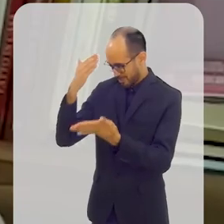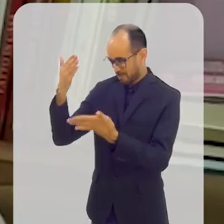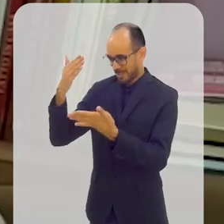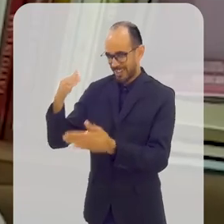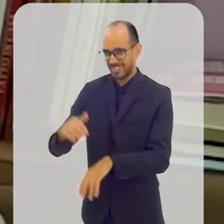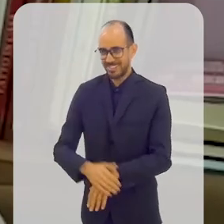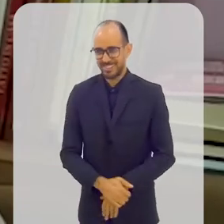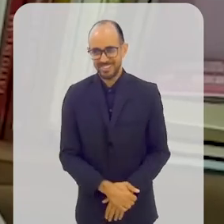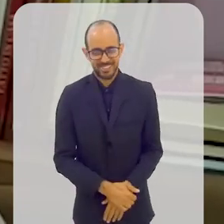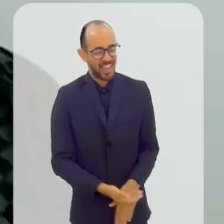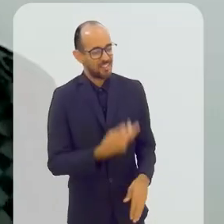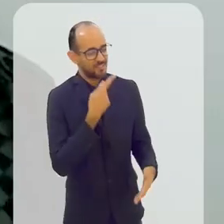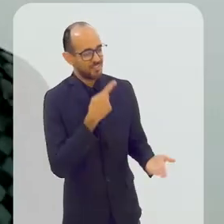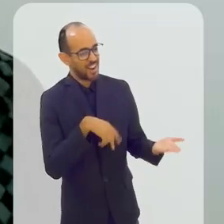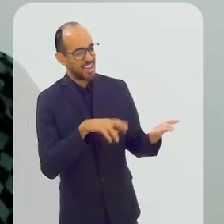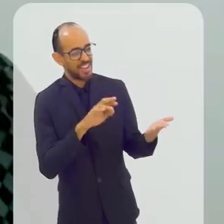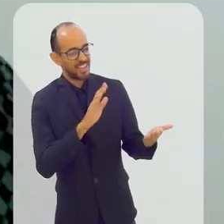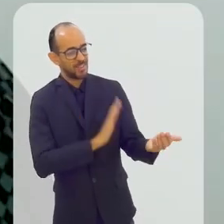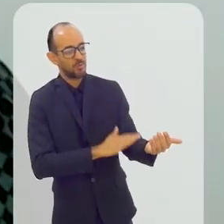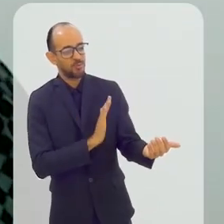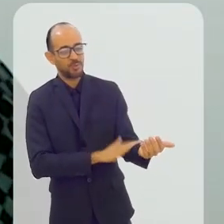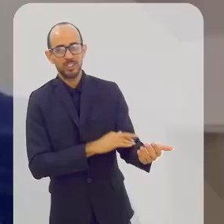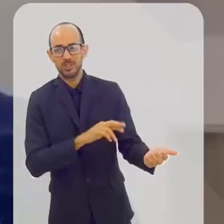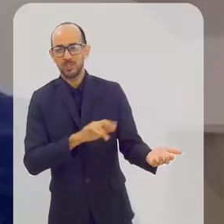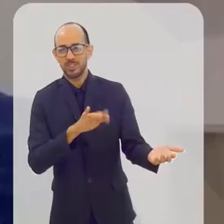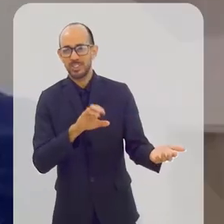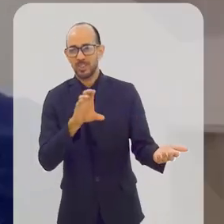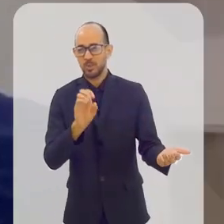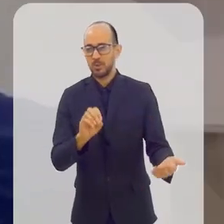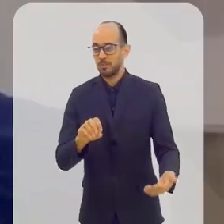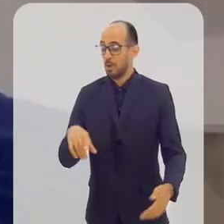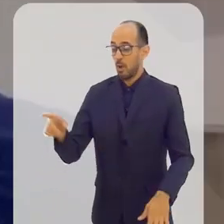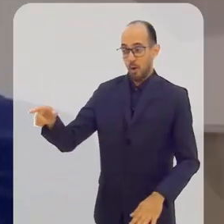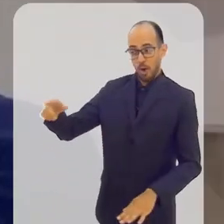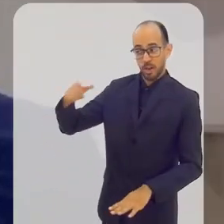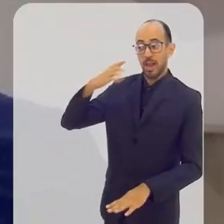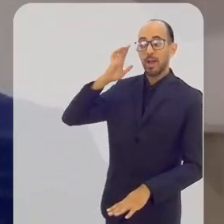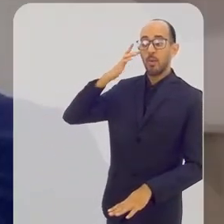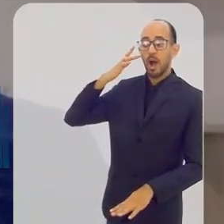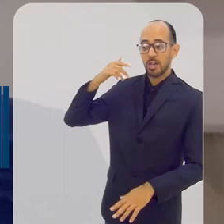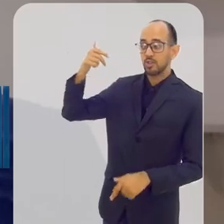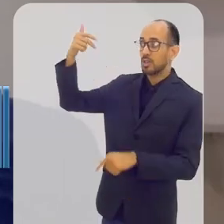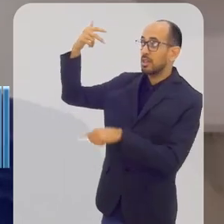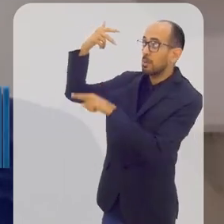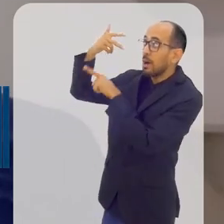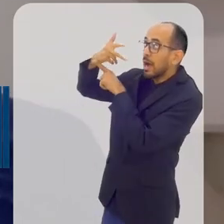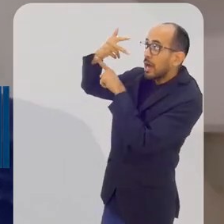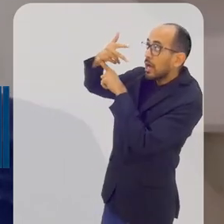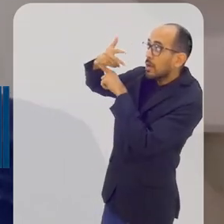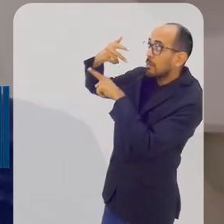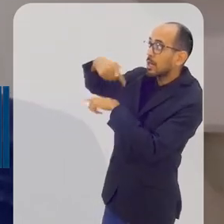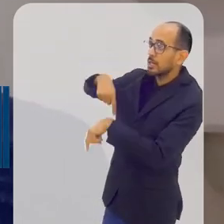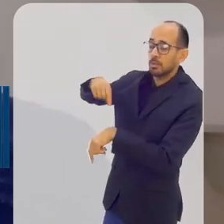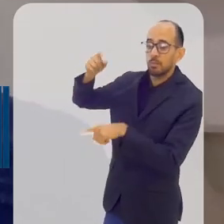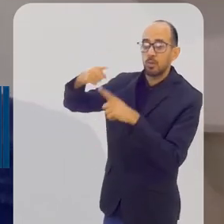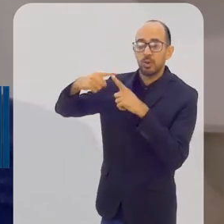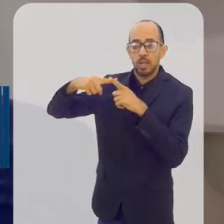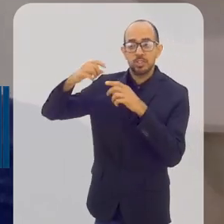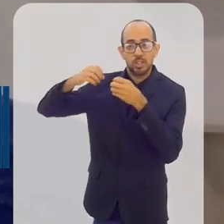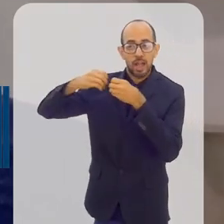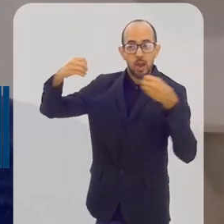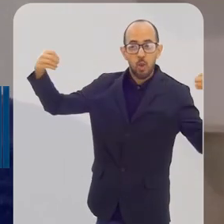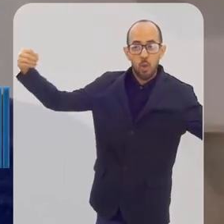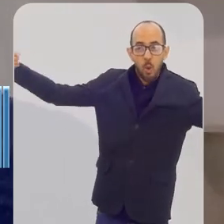você. Fala aí desse seu vício, Rodrigo. Olha, acho que o Sabatini tem alguma câmera escondida por aqui, porque a gente está a alguns